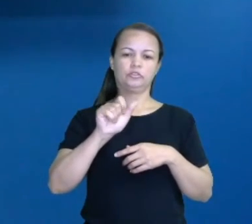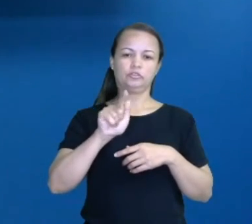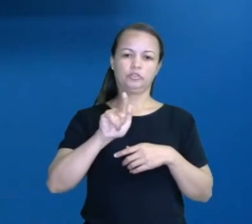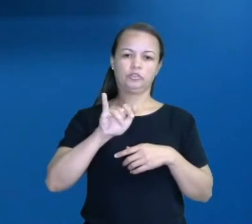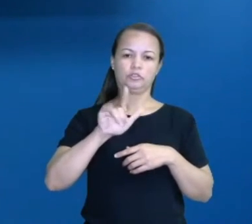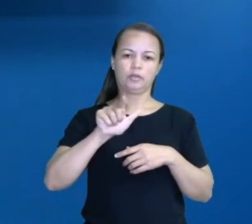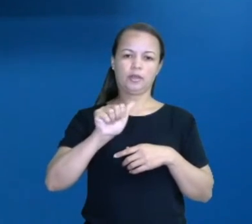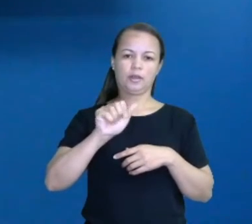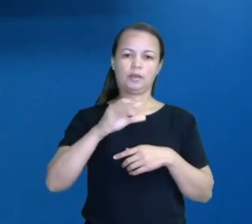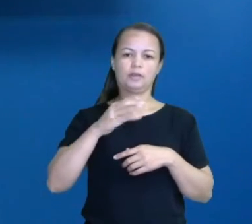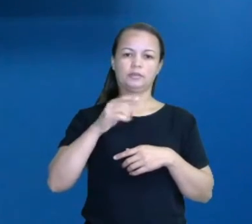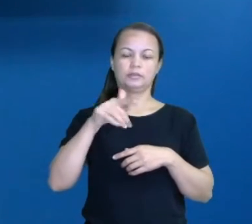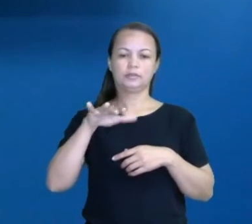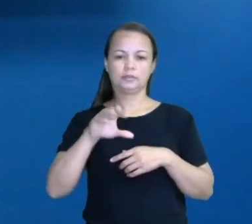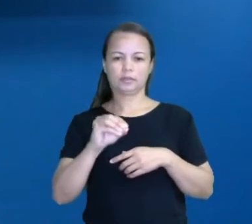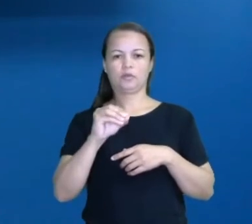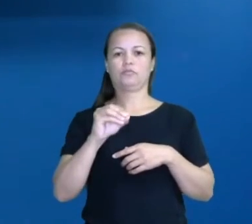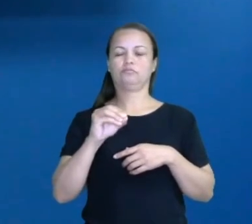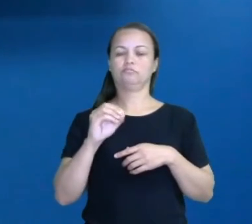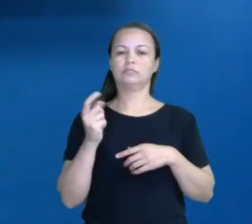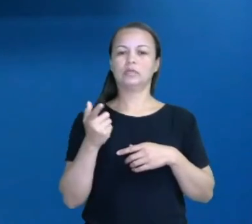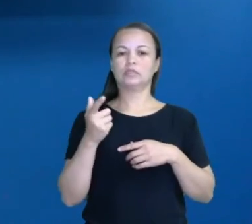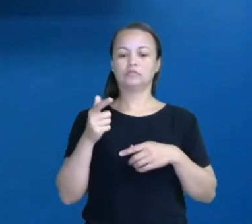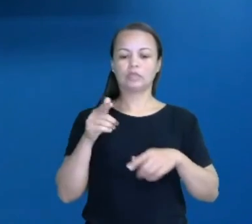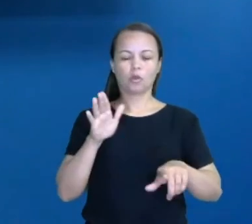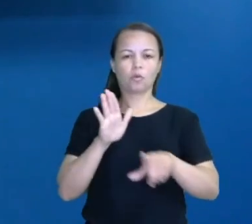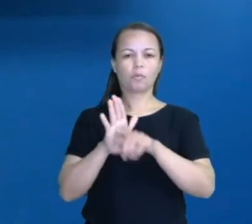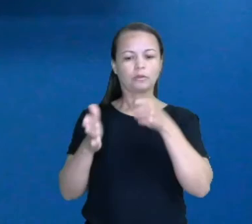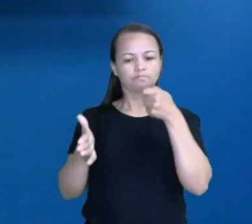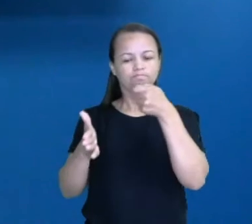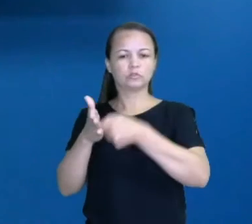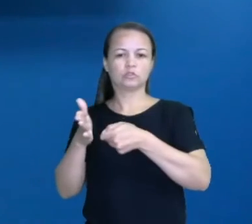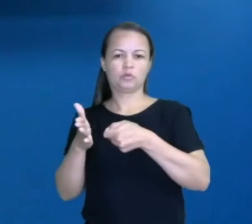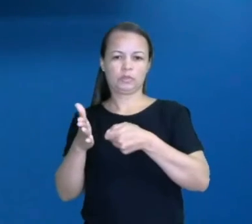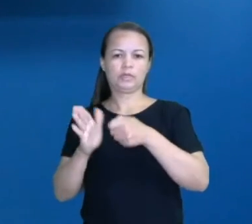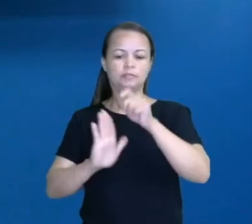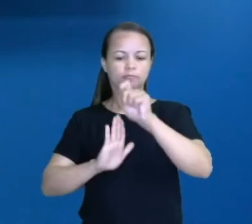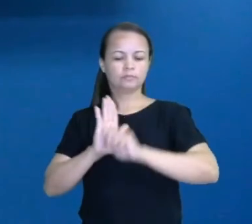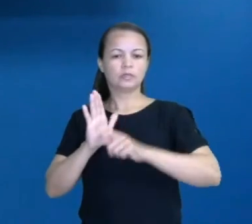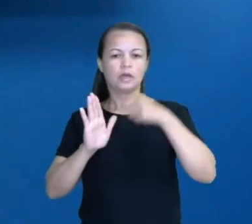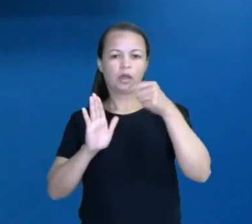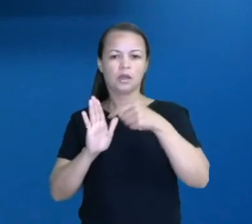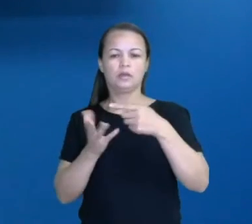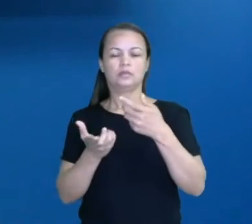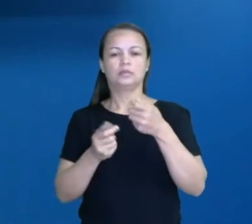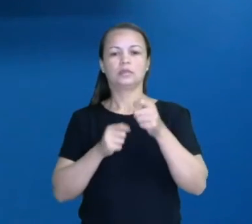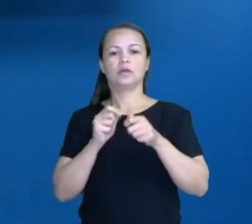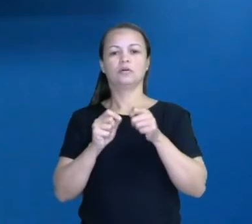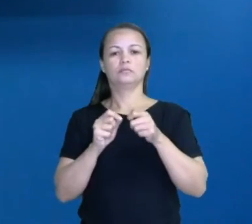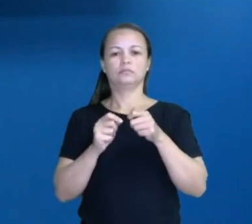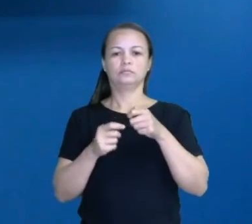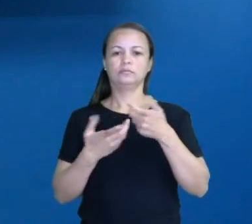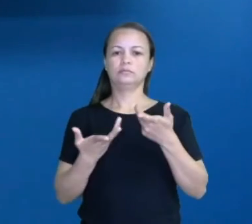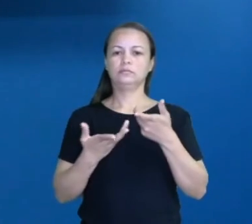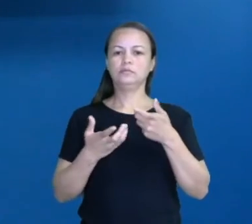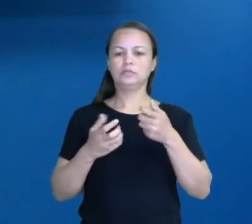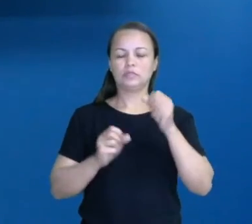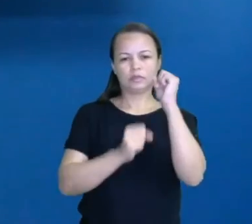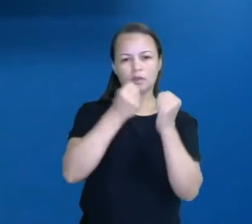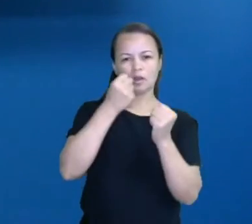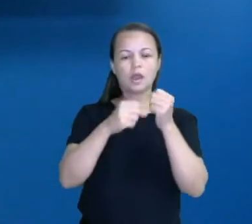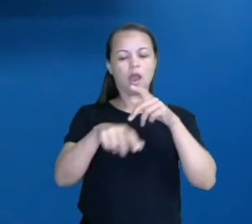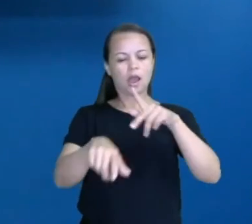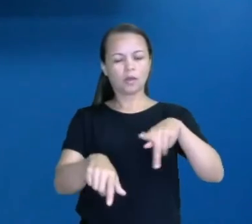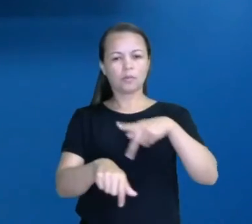ou você é obrigado a cumprir algumas obrigações, e isso encarece a tua linha de produção, você leva a tua empresa para um